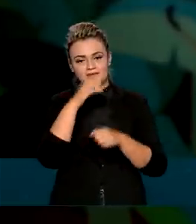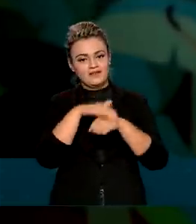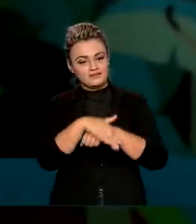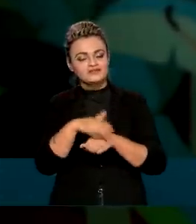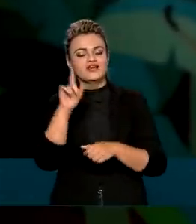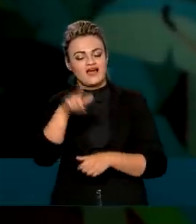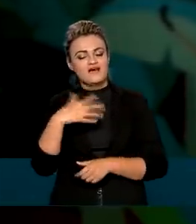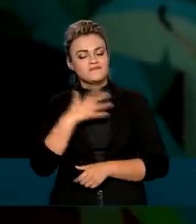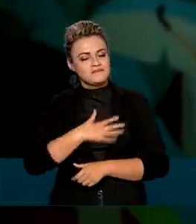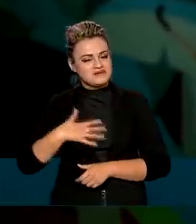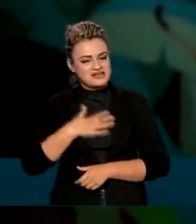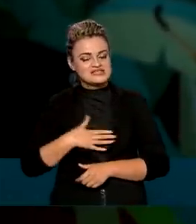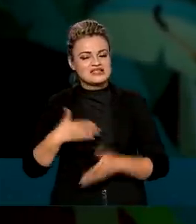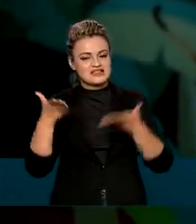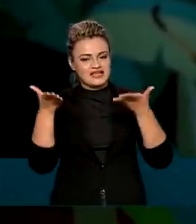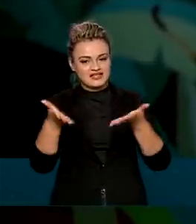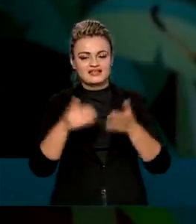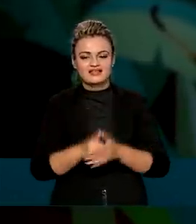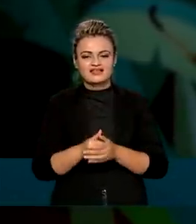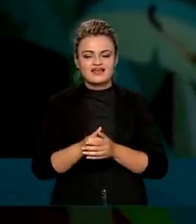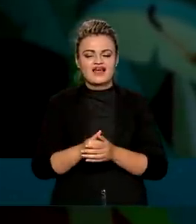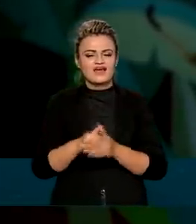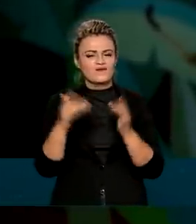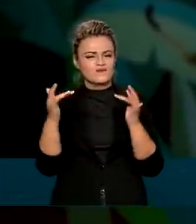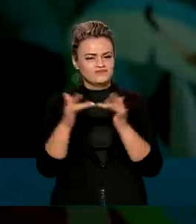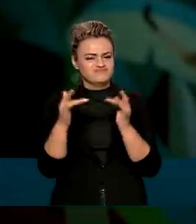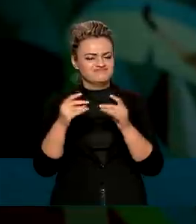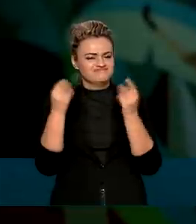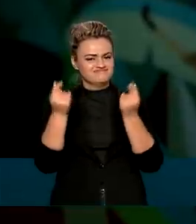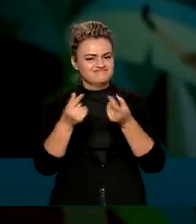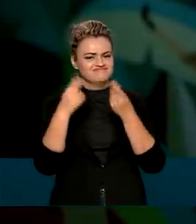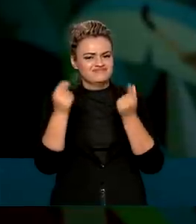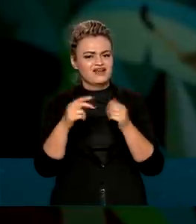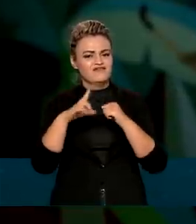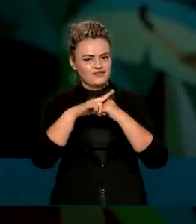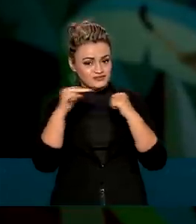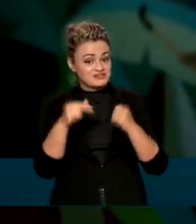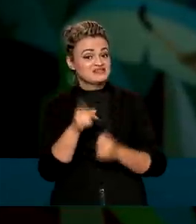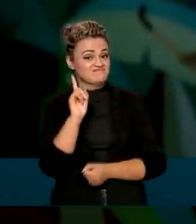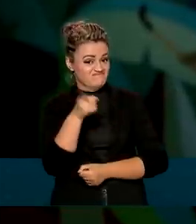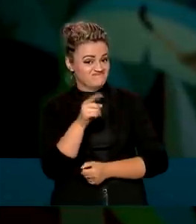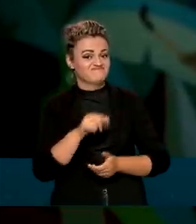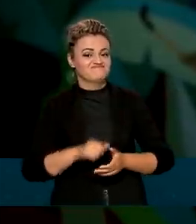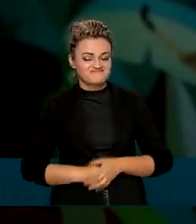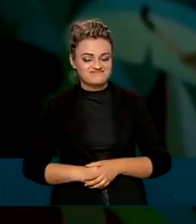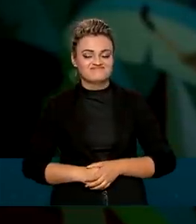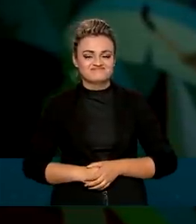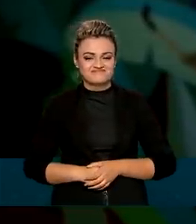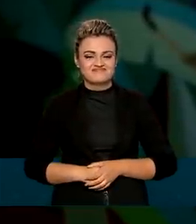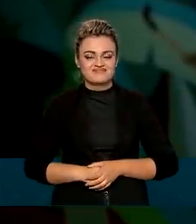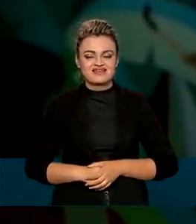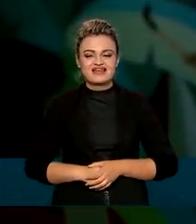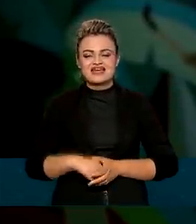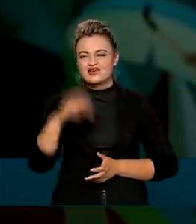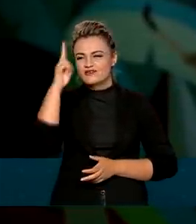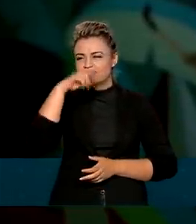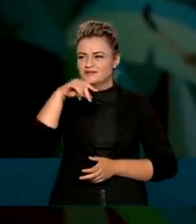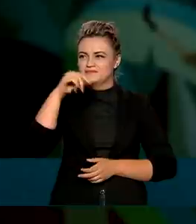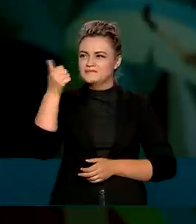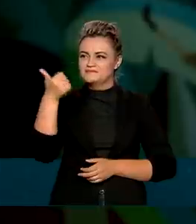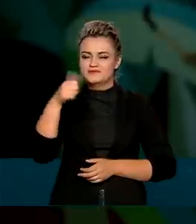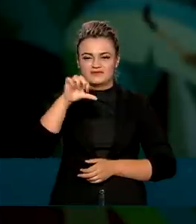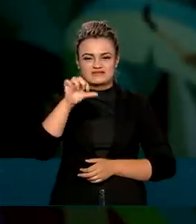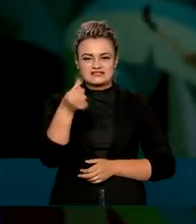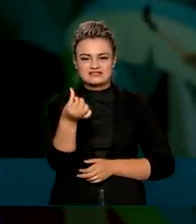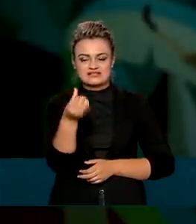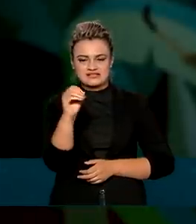situação está aqui eu tenho uma longa história com a voz do Brasil acredite se quiser eu lembro no final